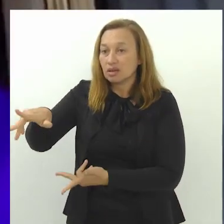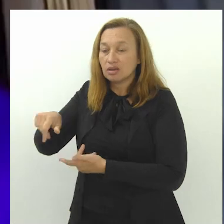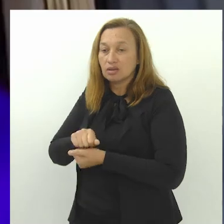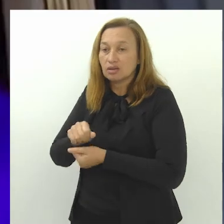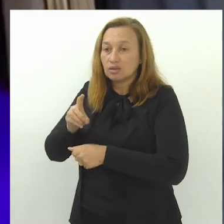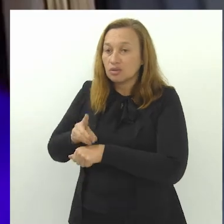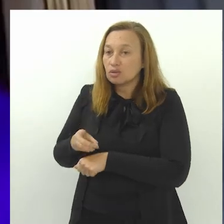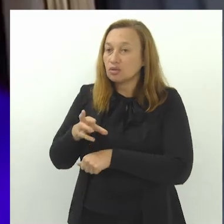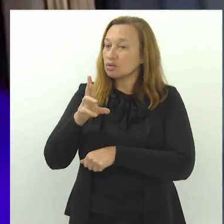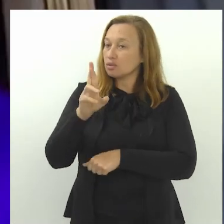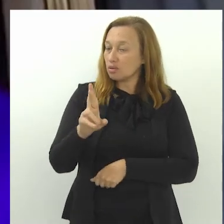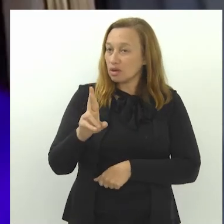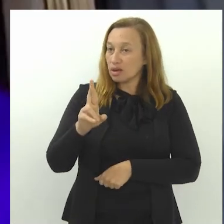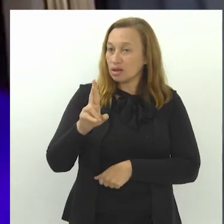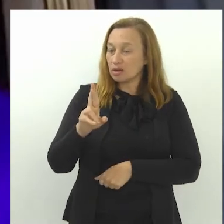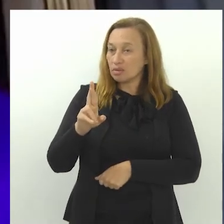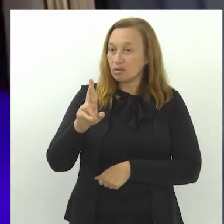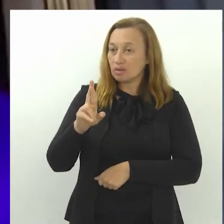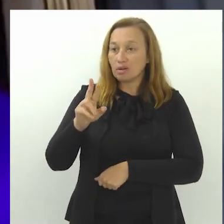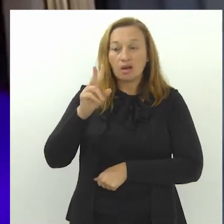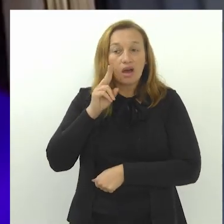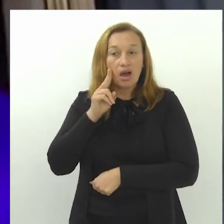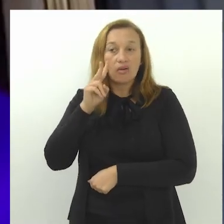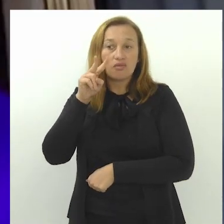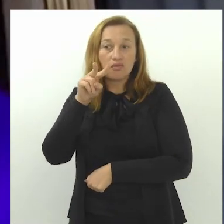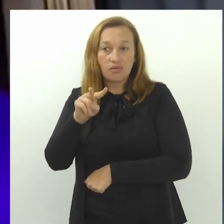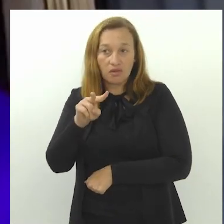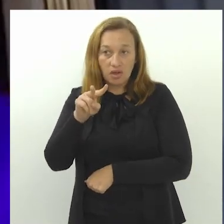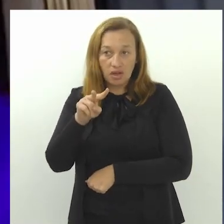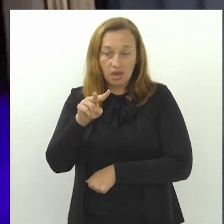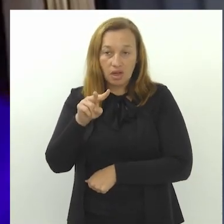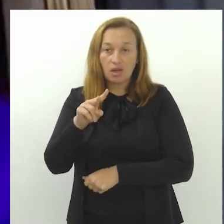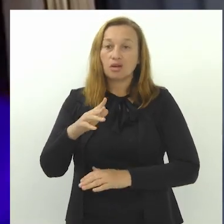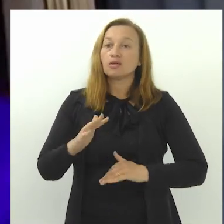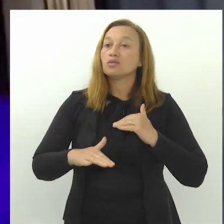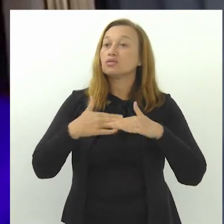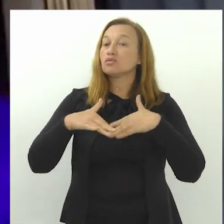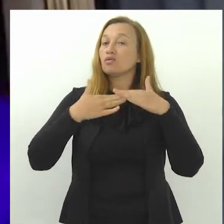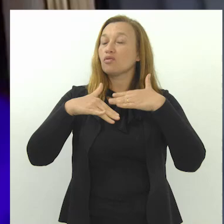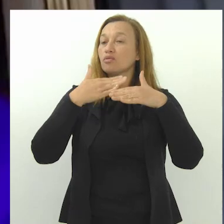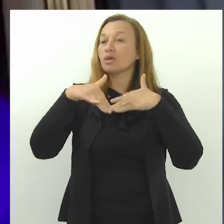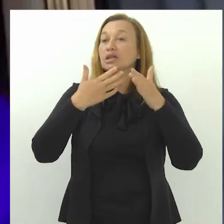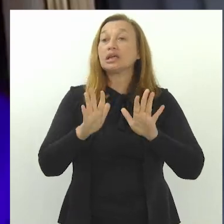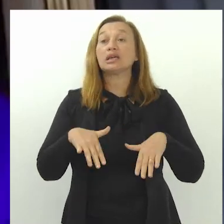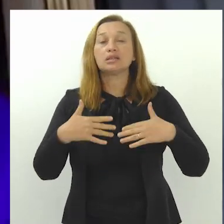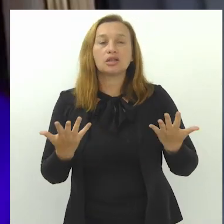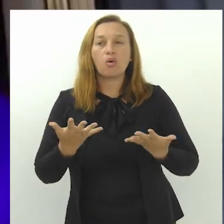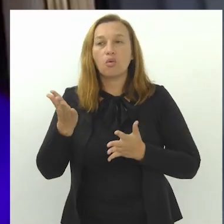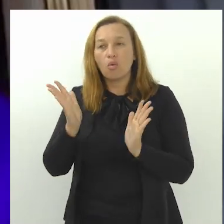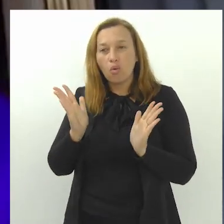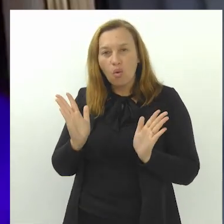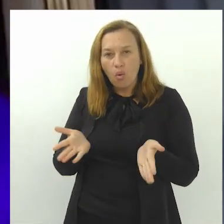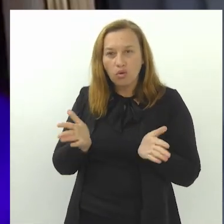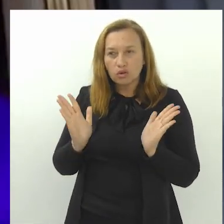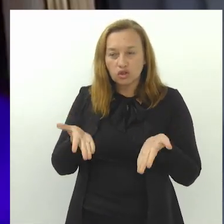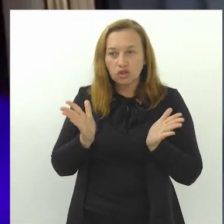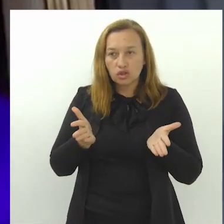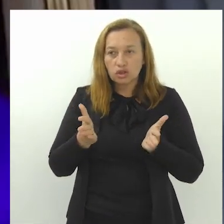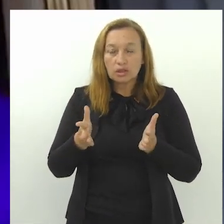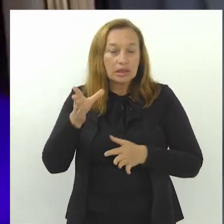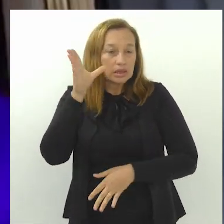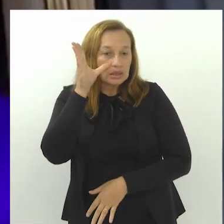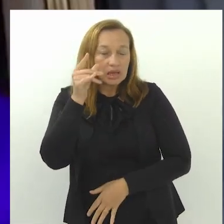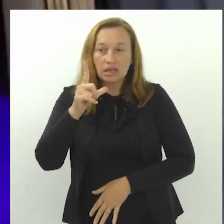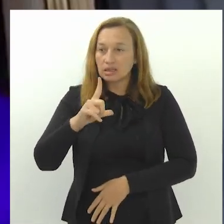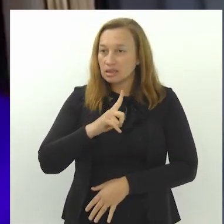agora no doutorado dedicada a olhar para a atuação dos bancos multilaterais de desenvolvimento. Então, hoje é objeto